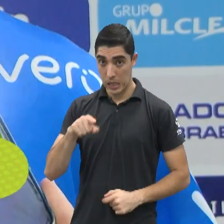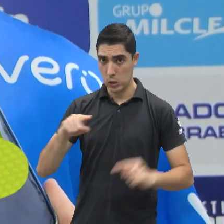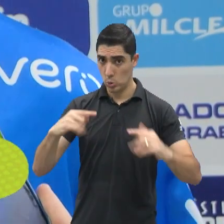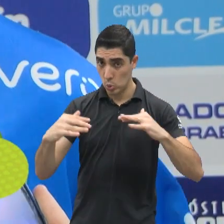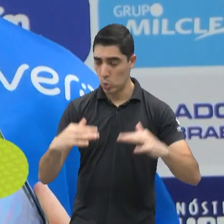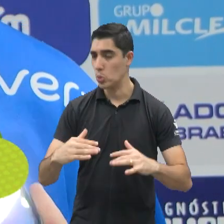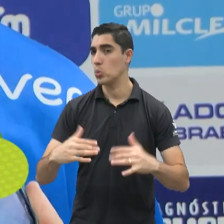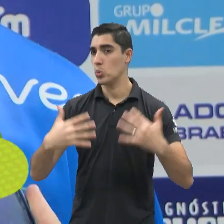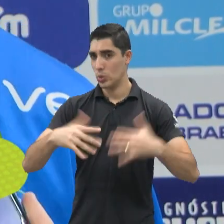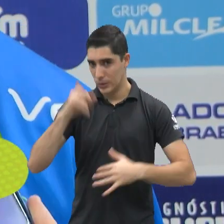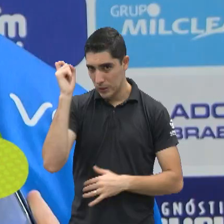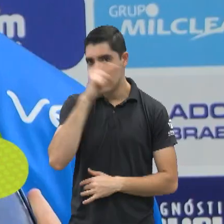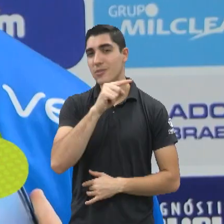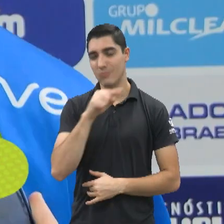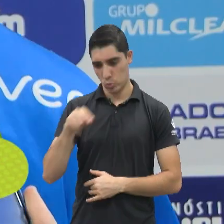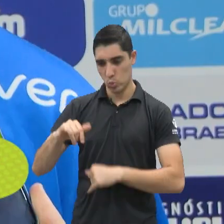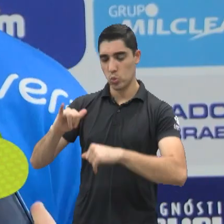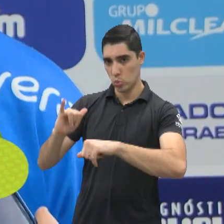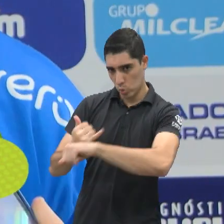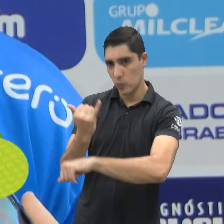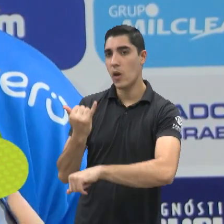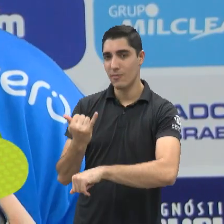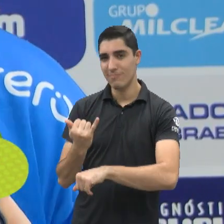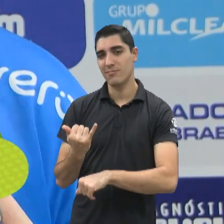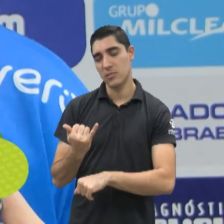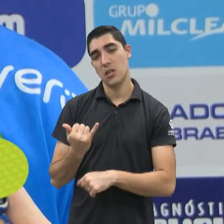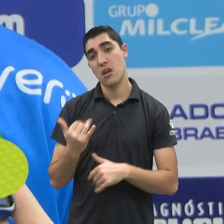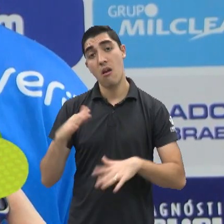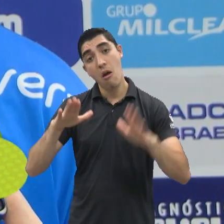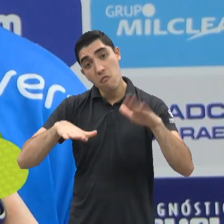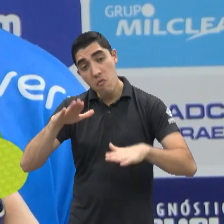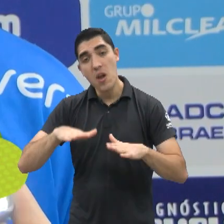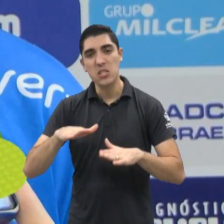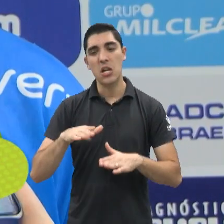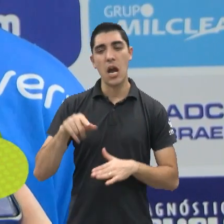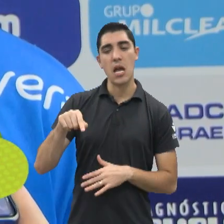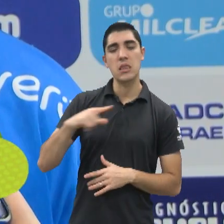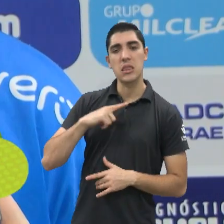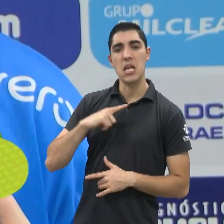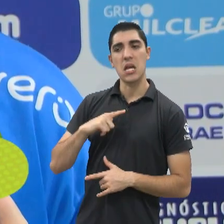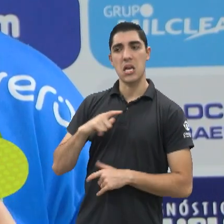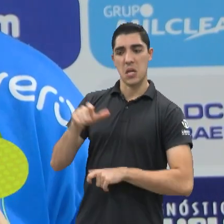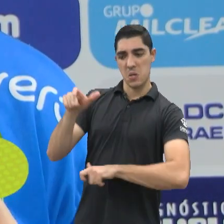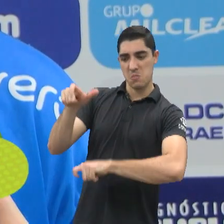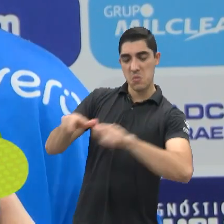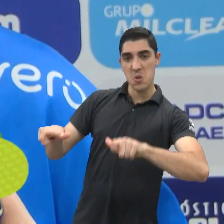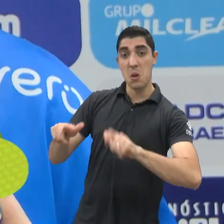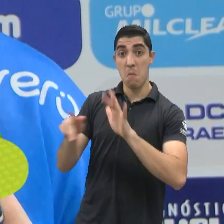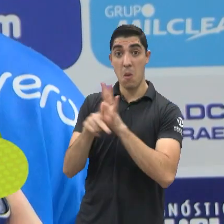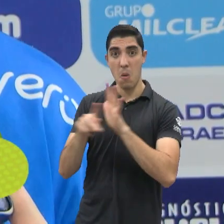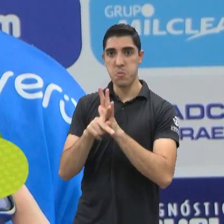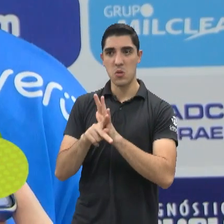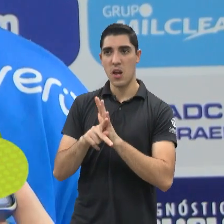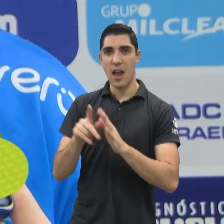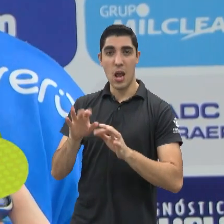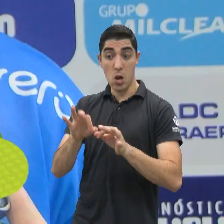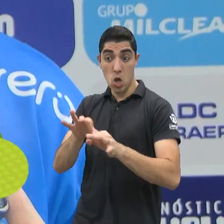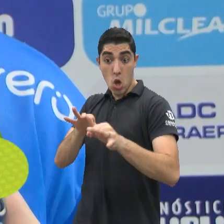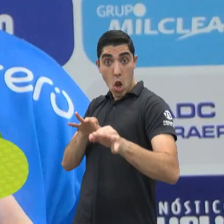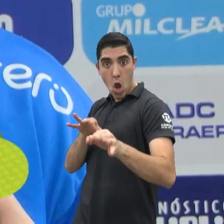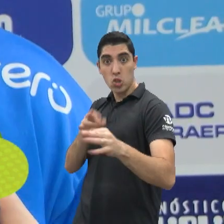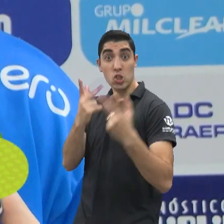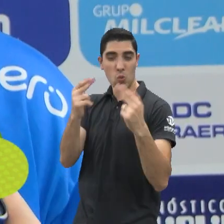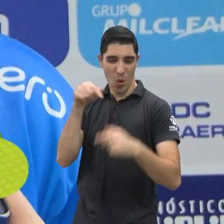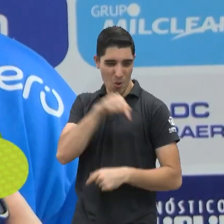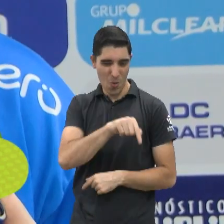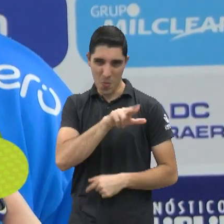muito parecidas, inclusive. Né? Talvez eles não tenham jogadores de segurança, né? que rodem essas bolas mais afastadas como tem o